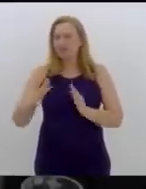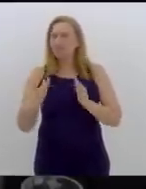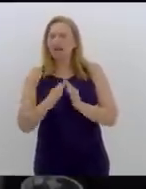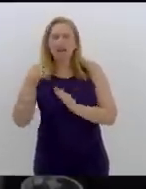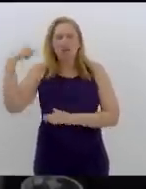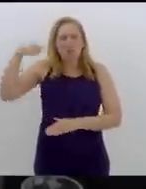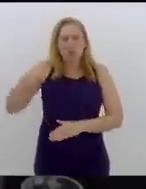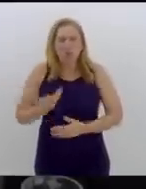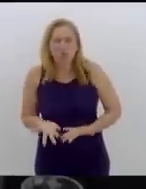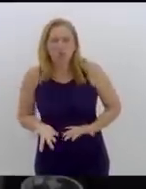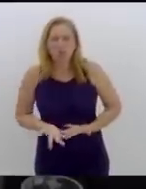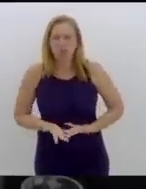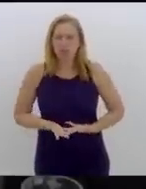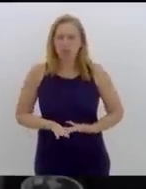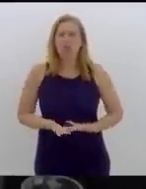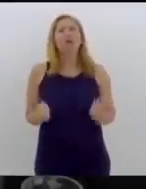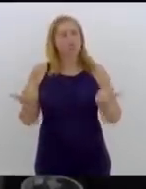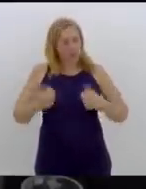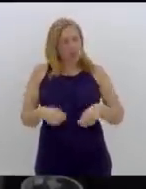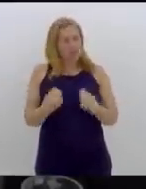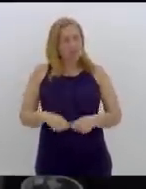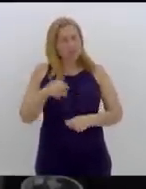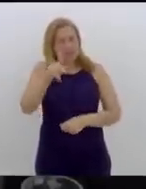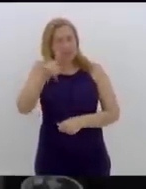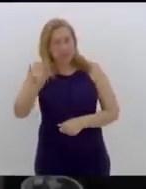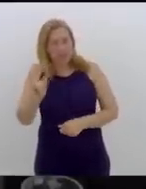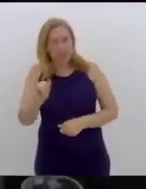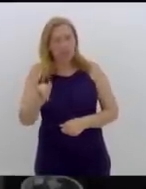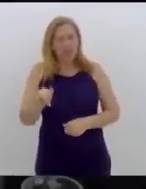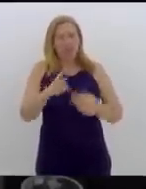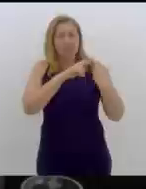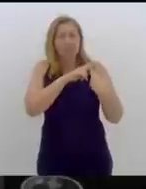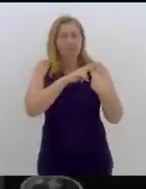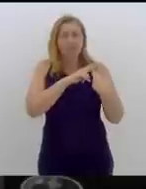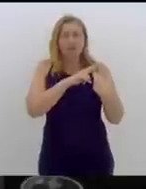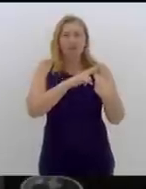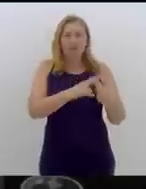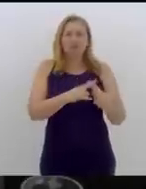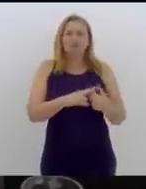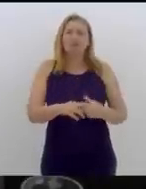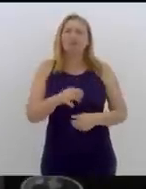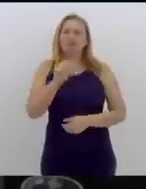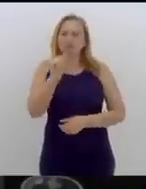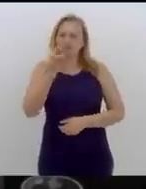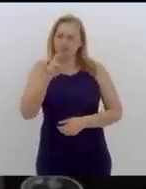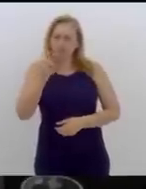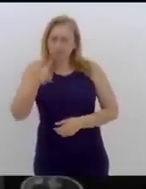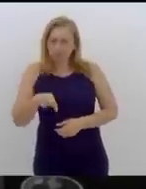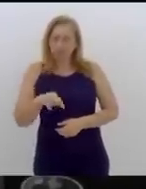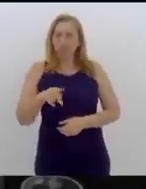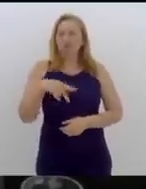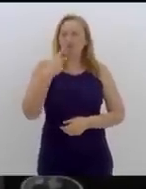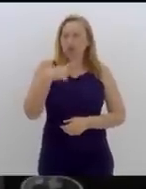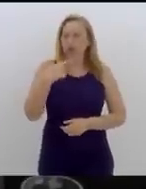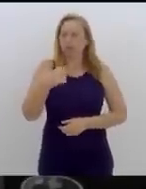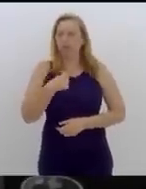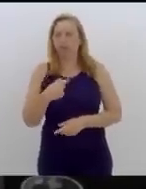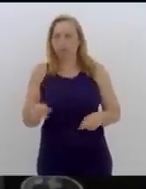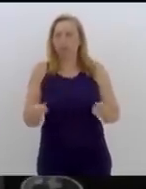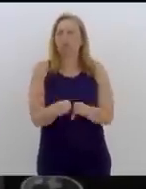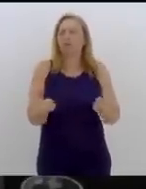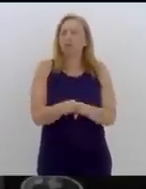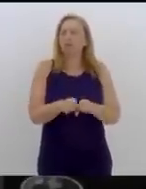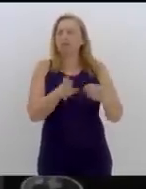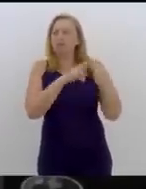maluco precisa numa CPI para eu responsabilizar como o André falou como eu tô querendo